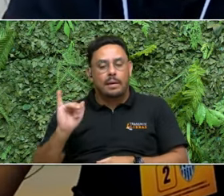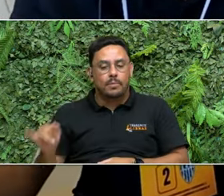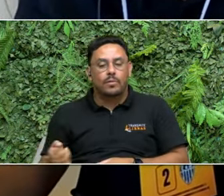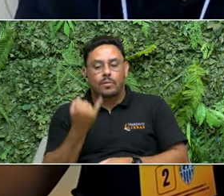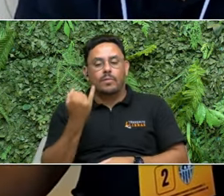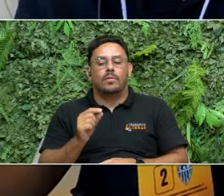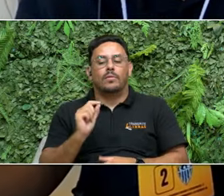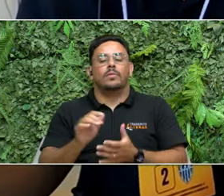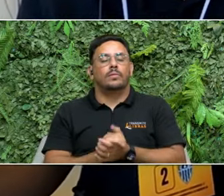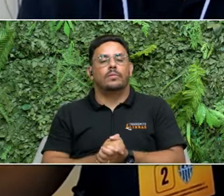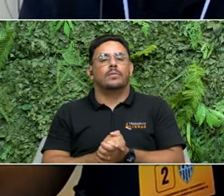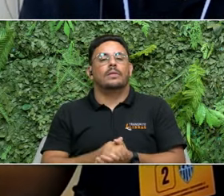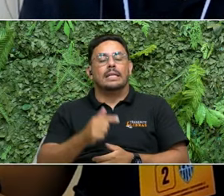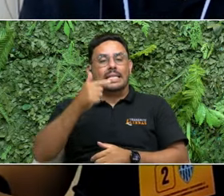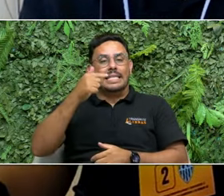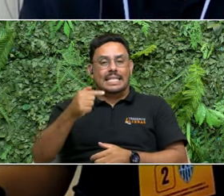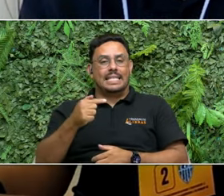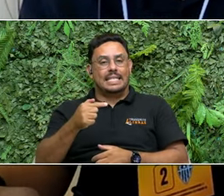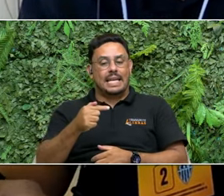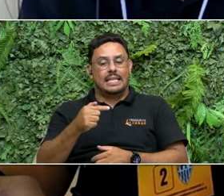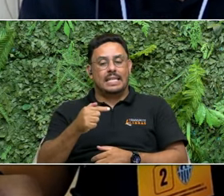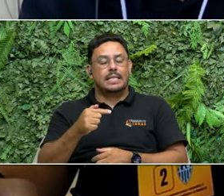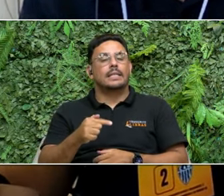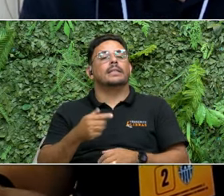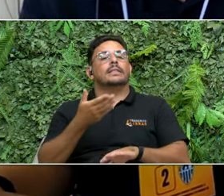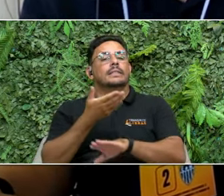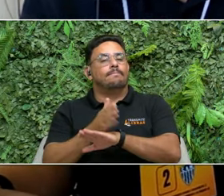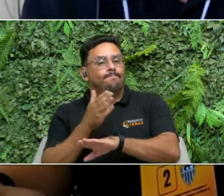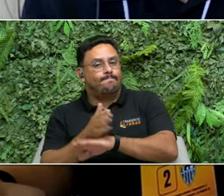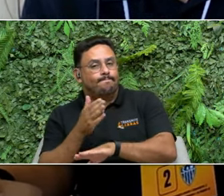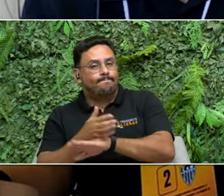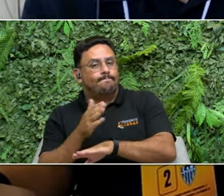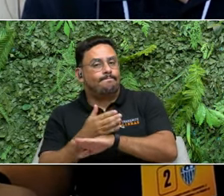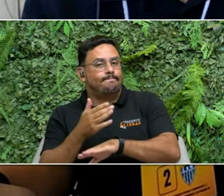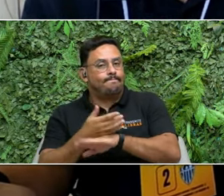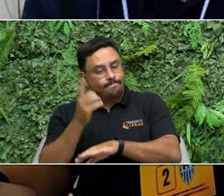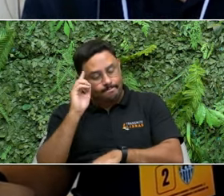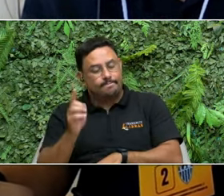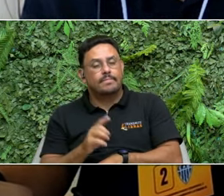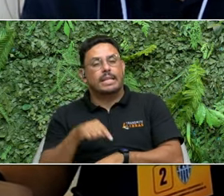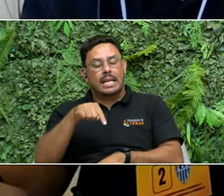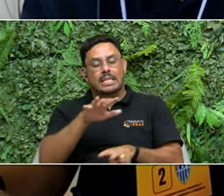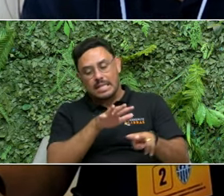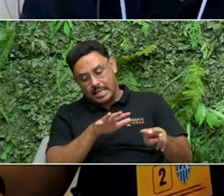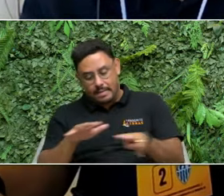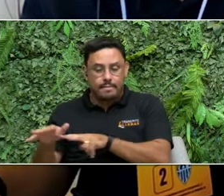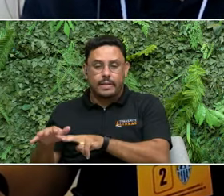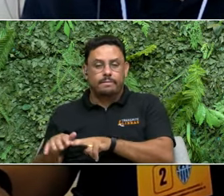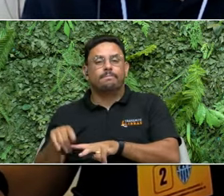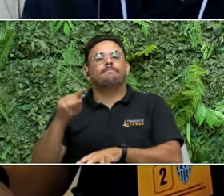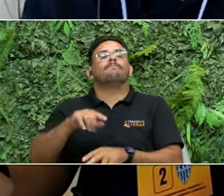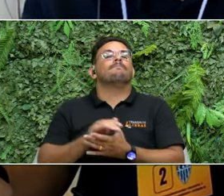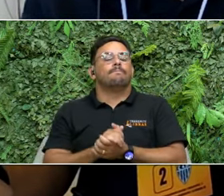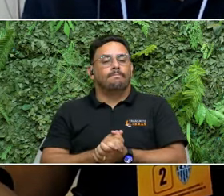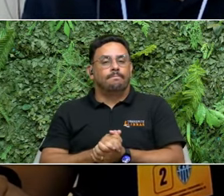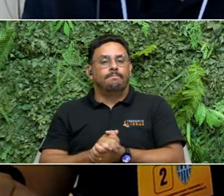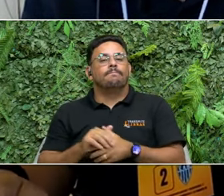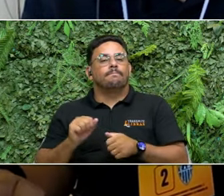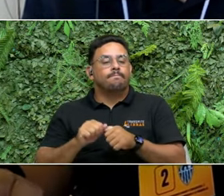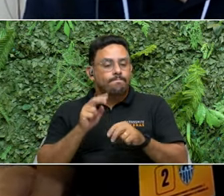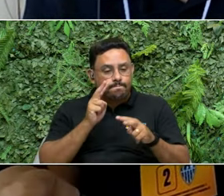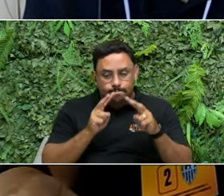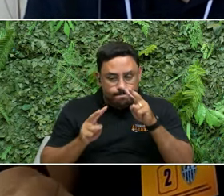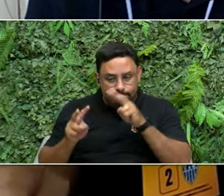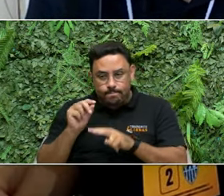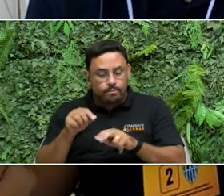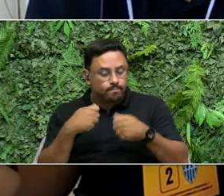mesmo esses sete essas sete sessões de treino que ele teve à disposição nessa semana e fez as observações